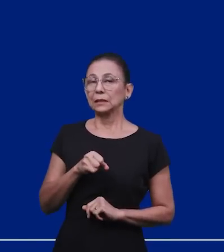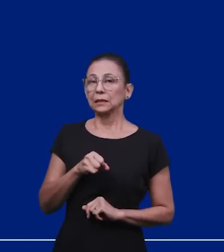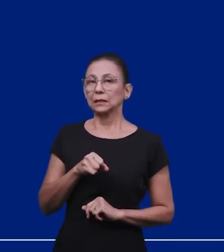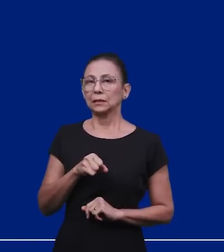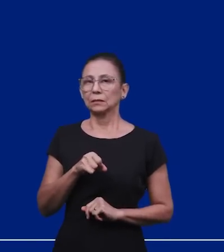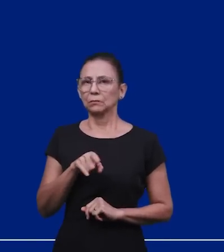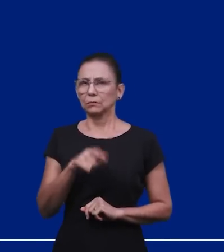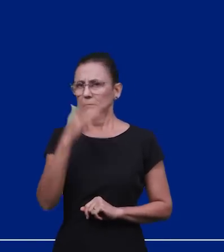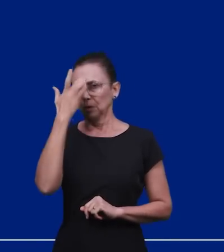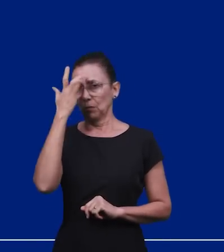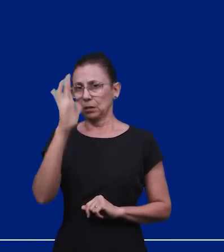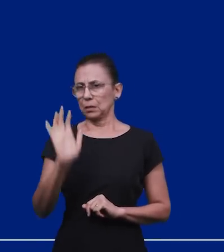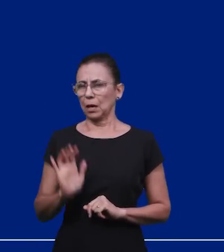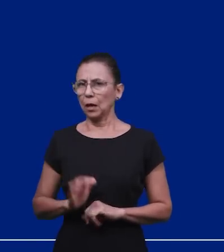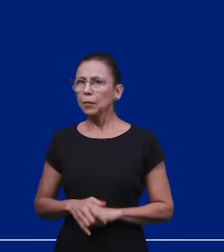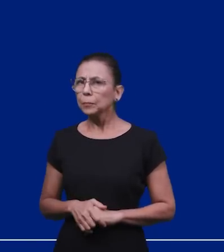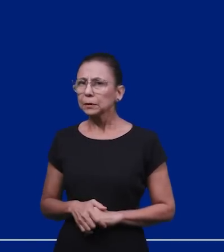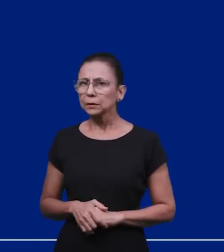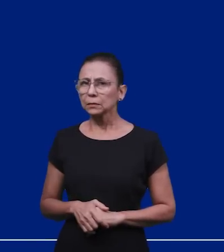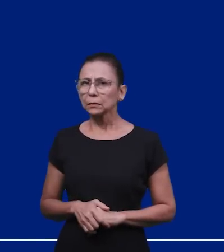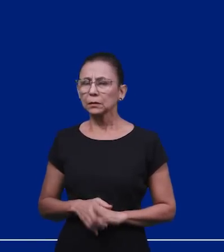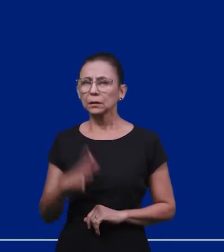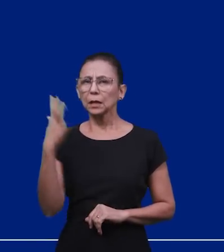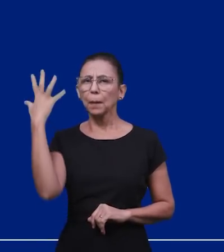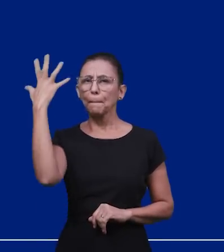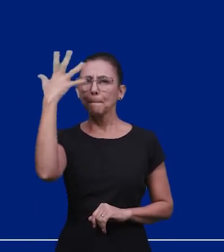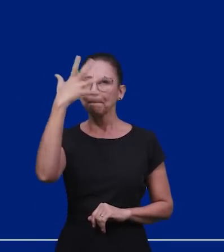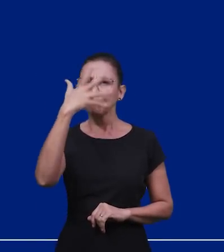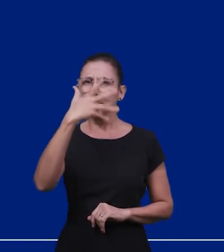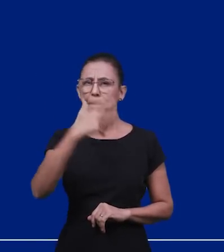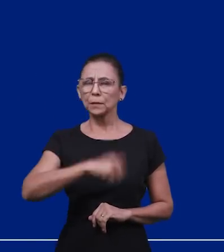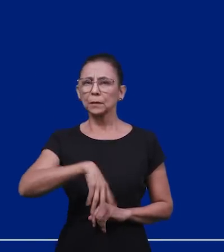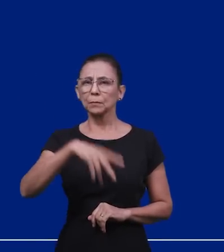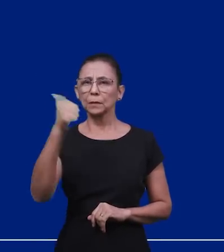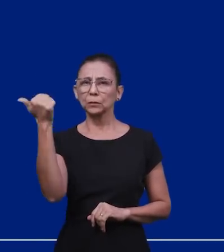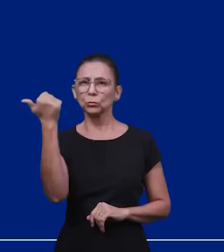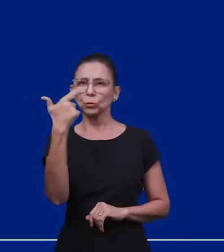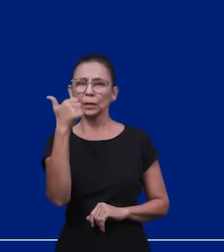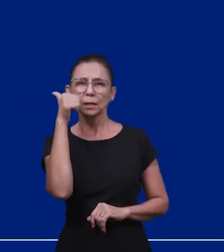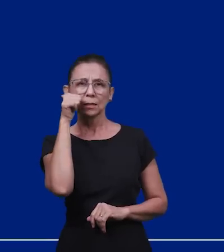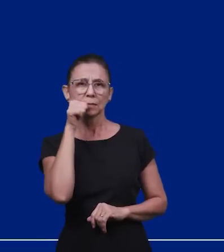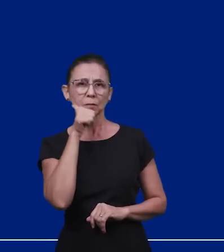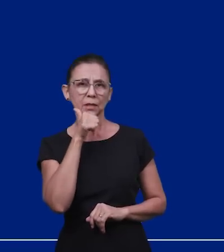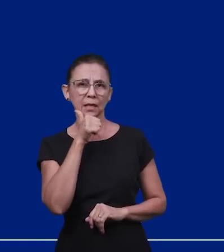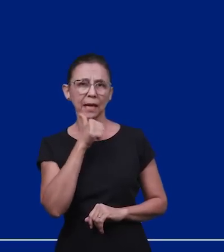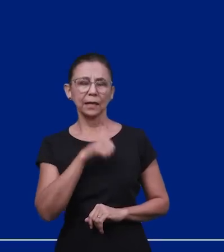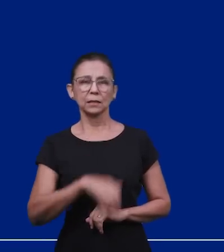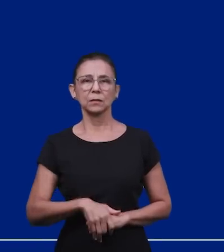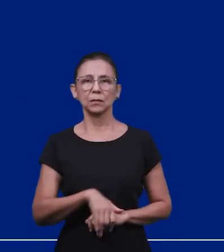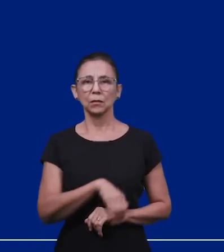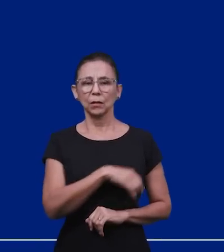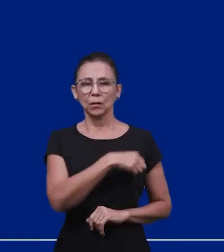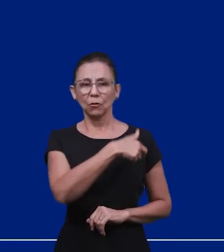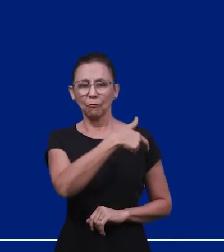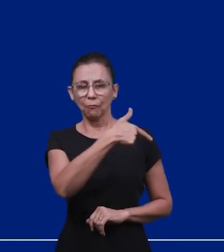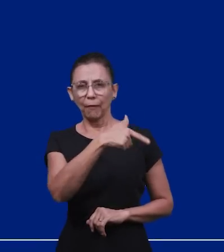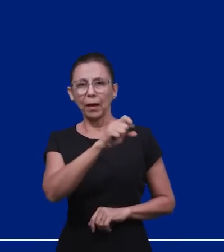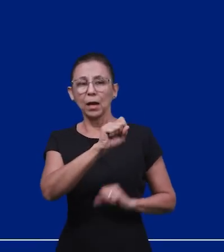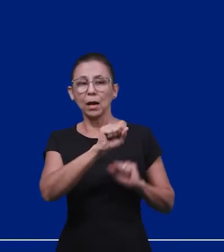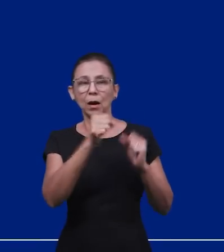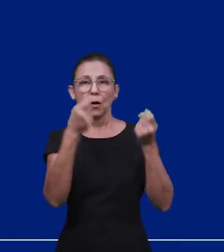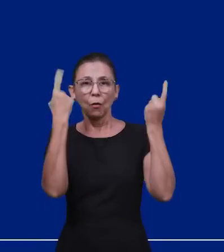Se tu o não sabes, ó mais formosa entre as mulheres, sai-te pelas pisadas